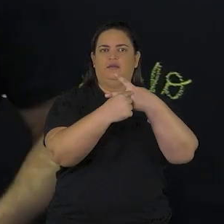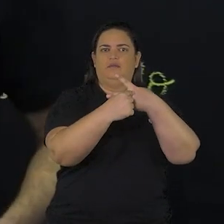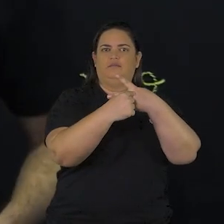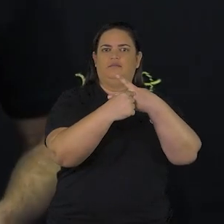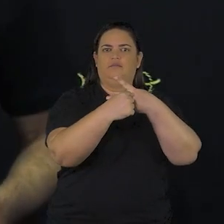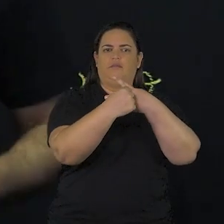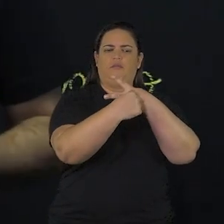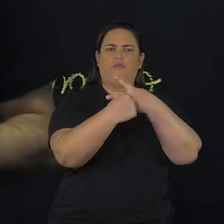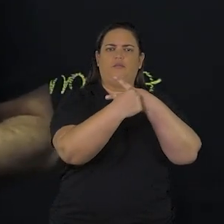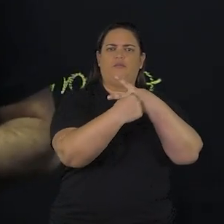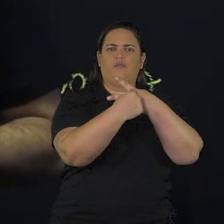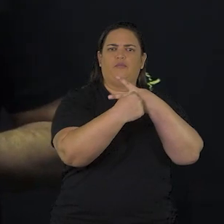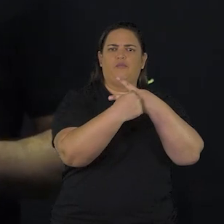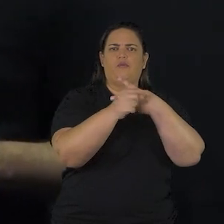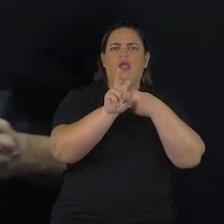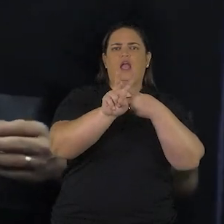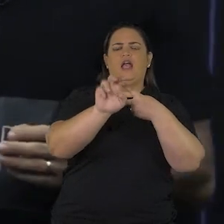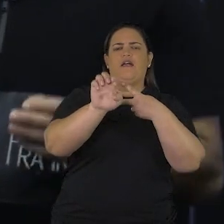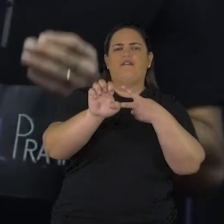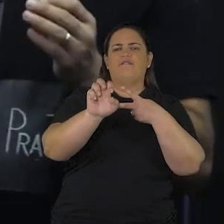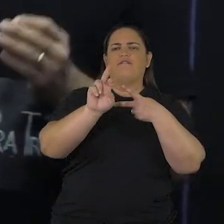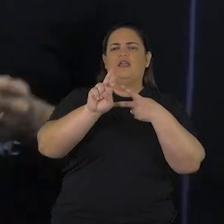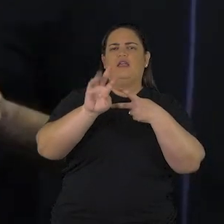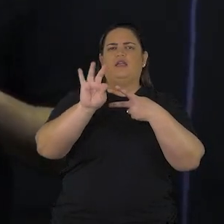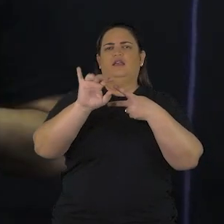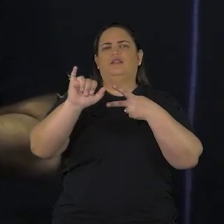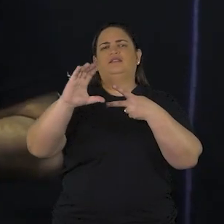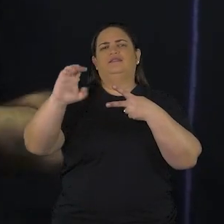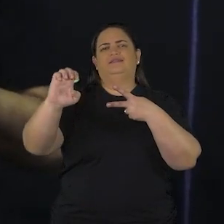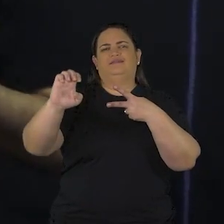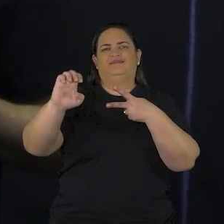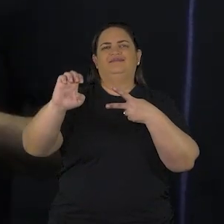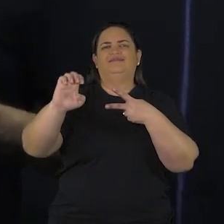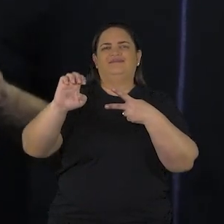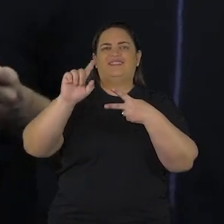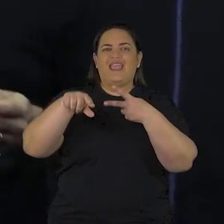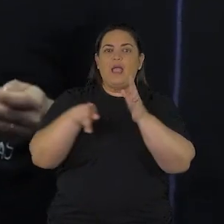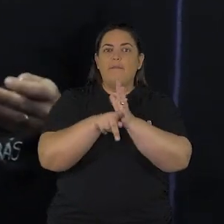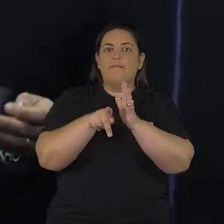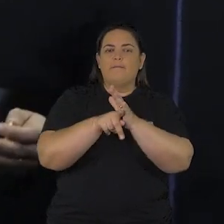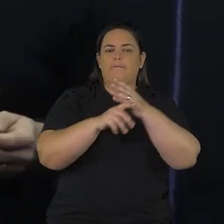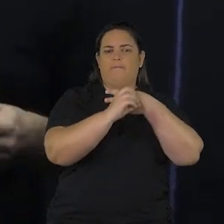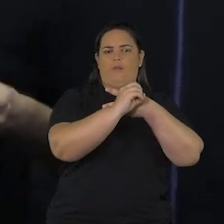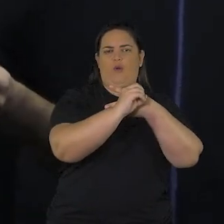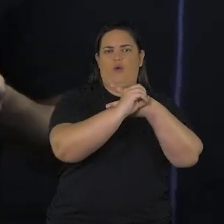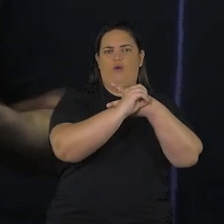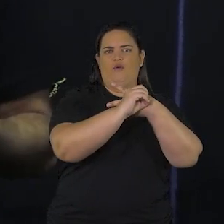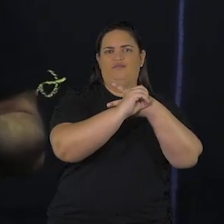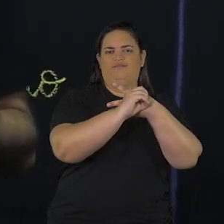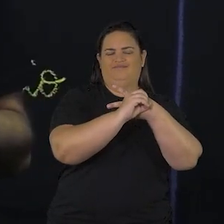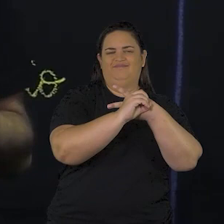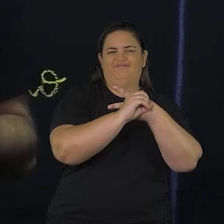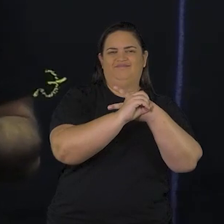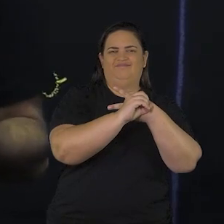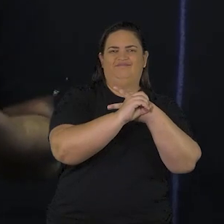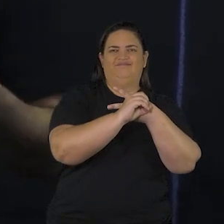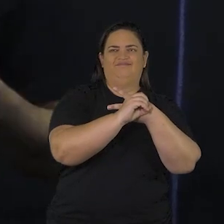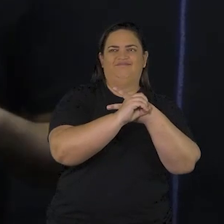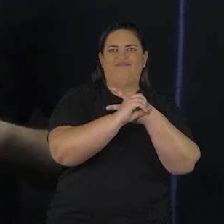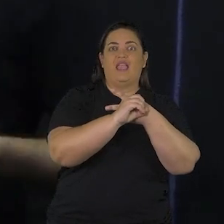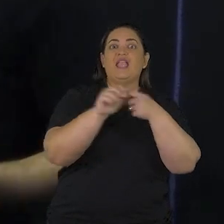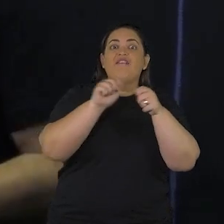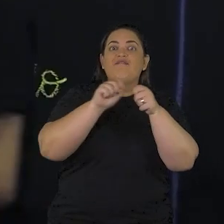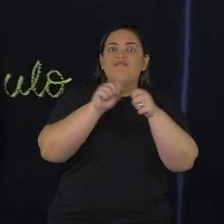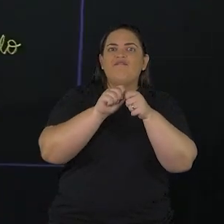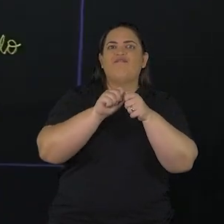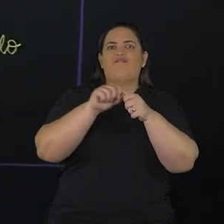esse ponto O. E esse ponto O, pessoal, ele tem que ser comum a essas duas semirretas que formarão esse ângulo.